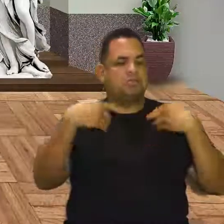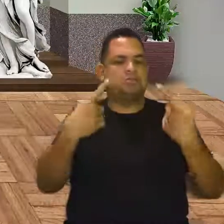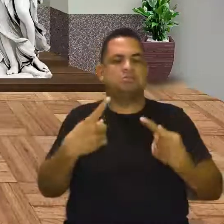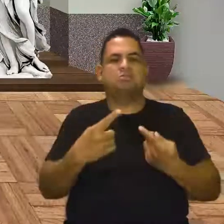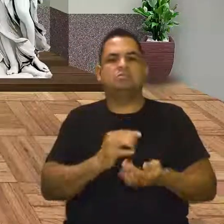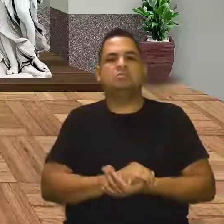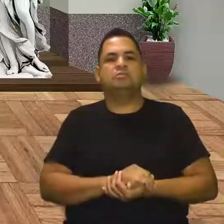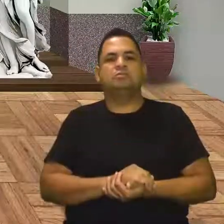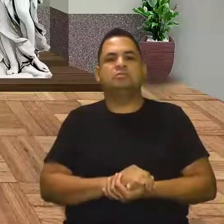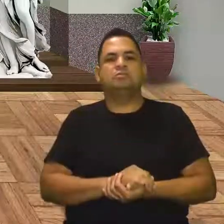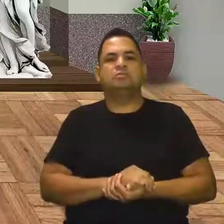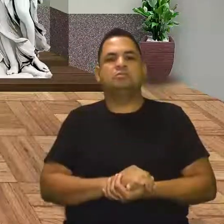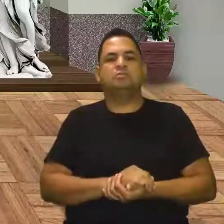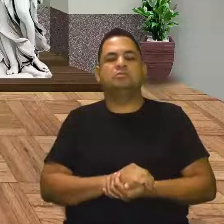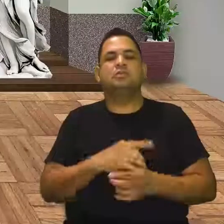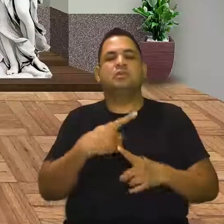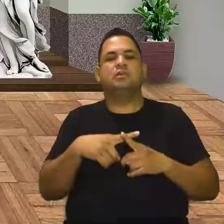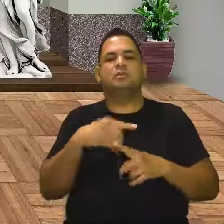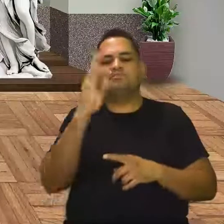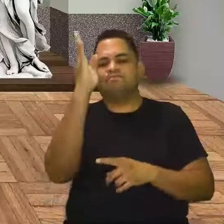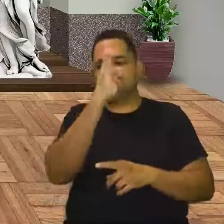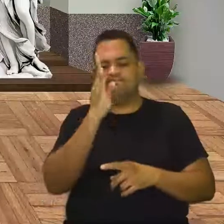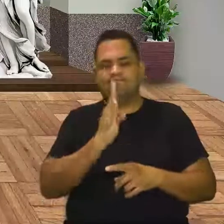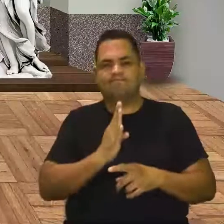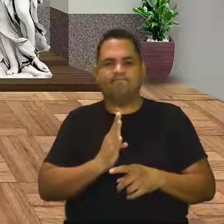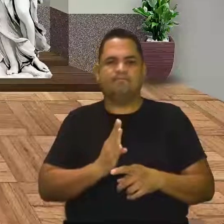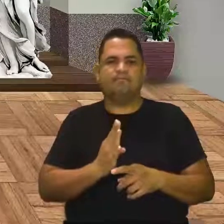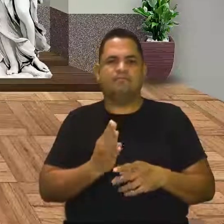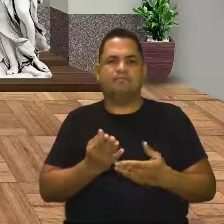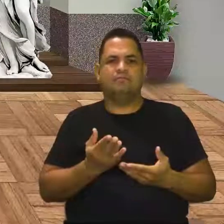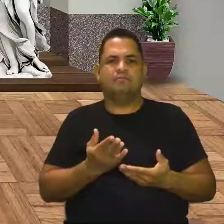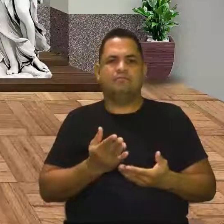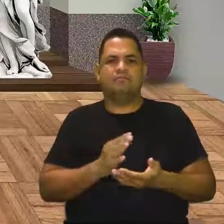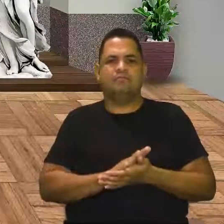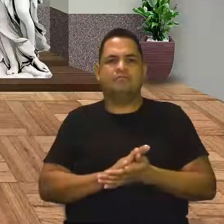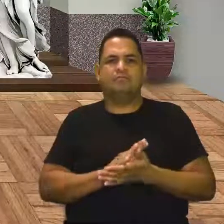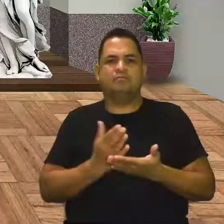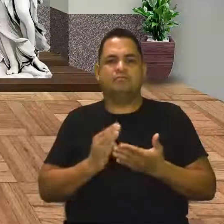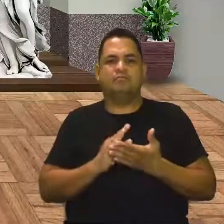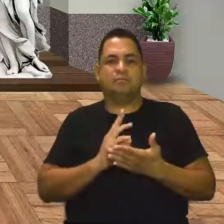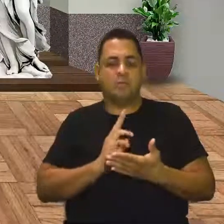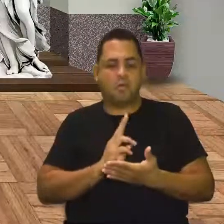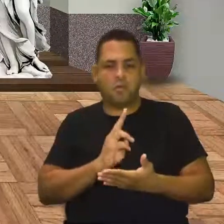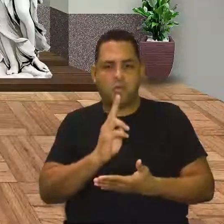infelizmente. Tá bom? Porque o Brasil, ele dá